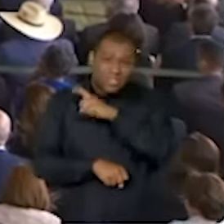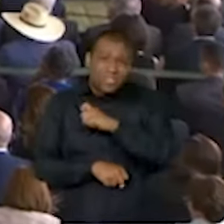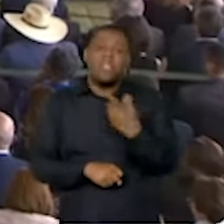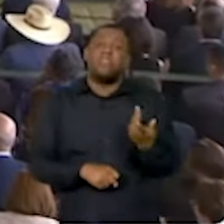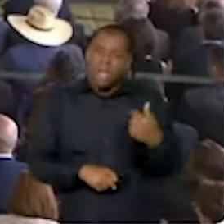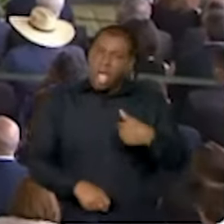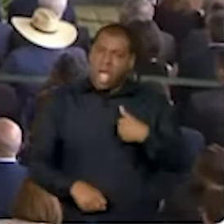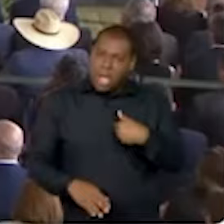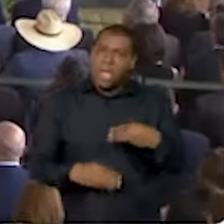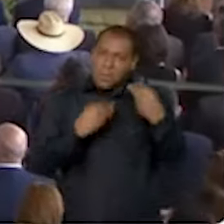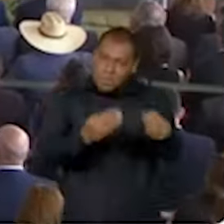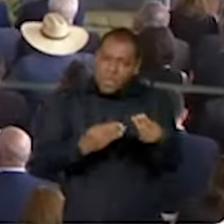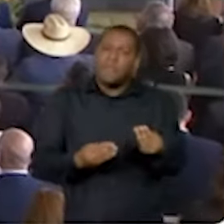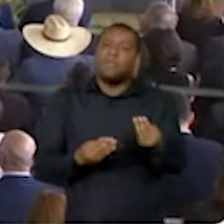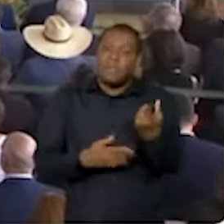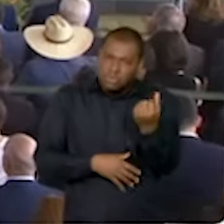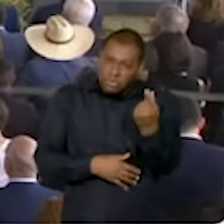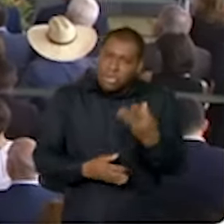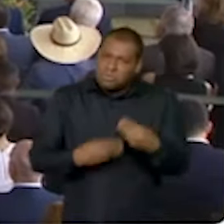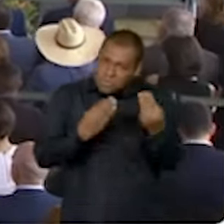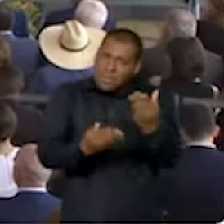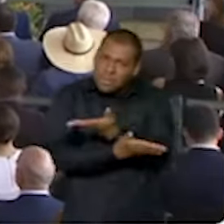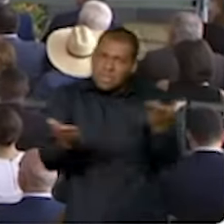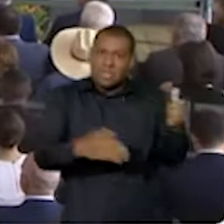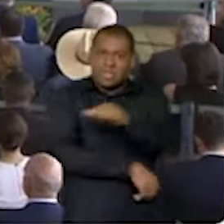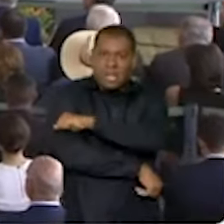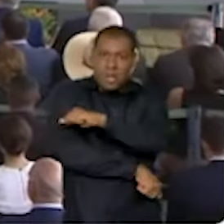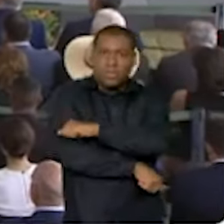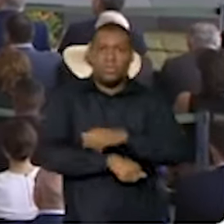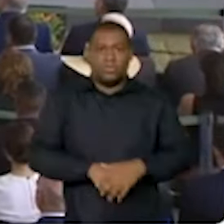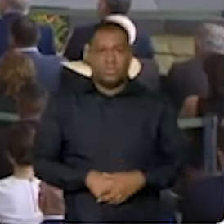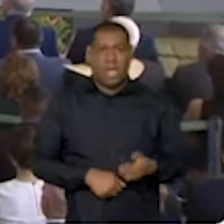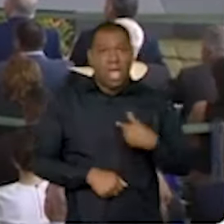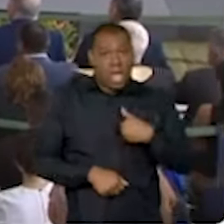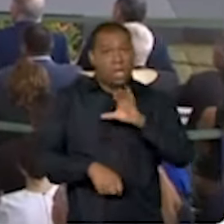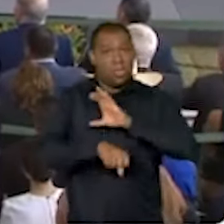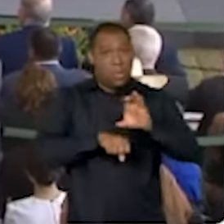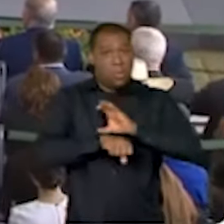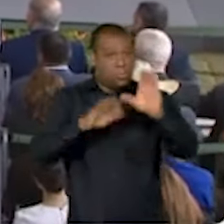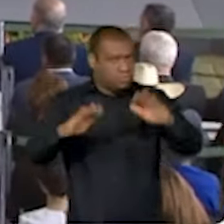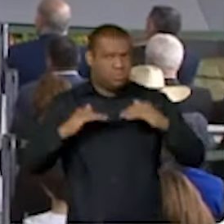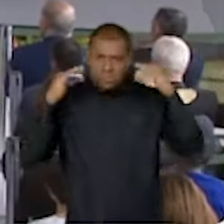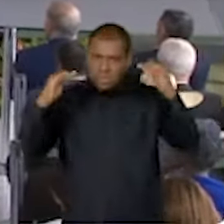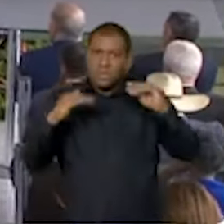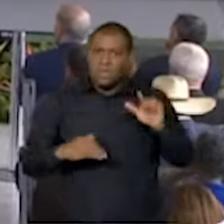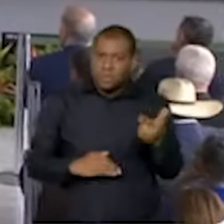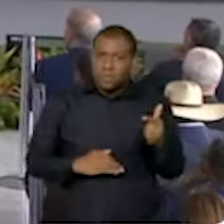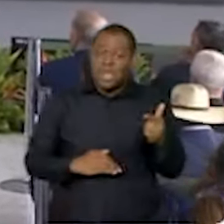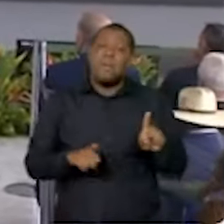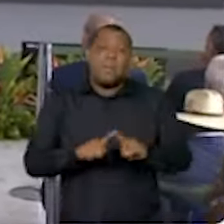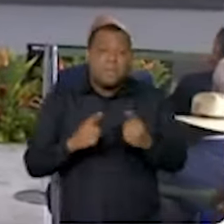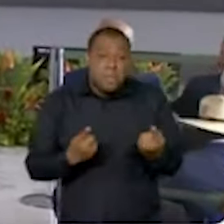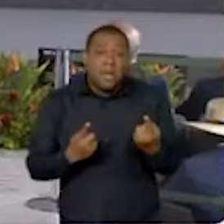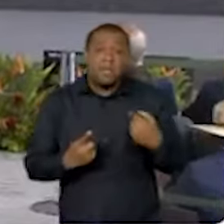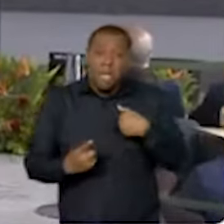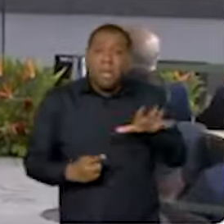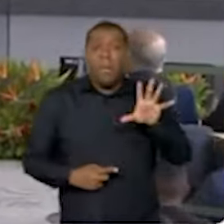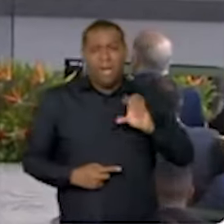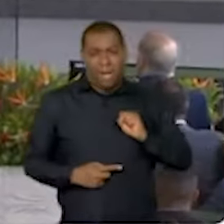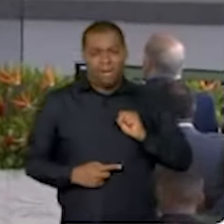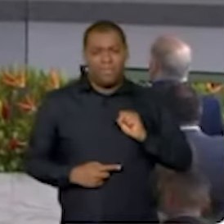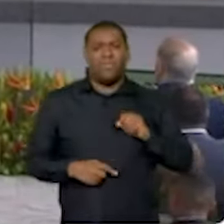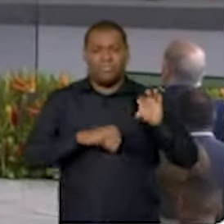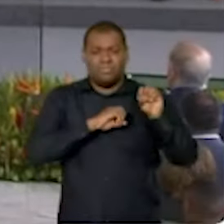isso, talvez pelo fato de eu não ter diploma universitário, é que eu gosto tanto de educação. Porque eu